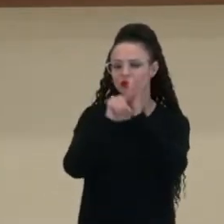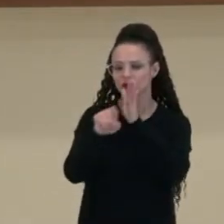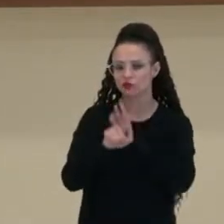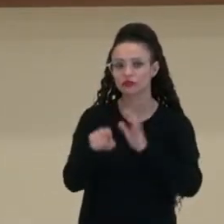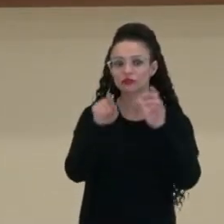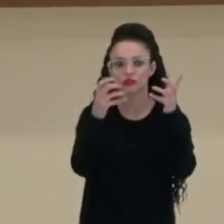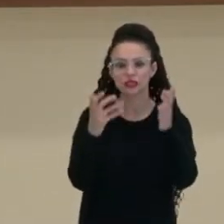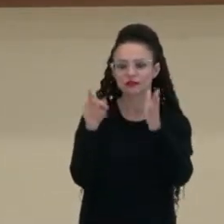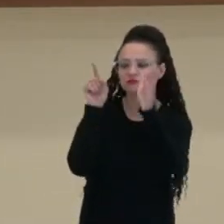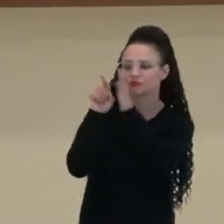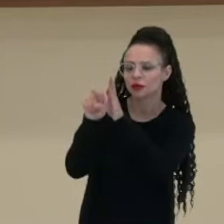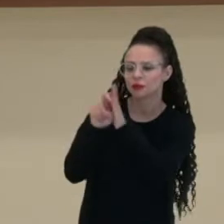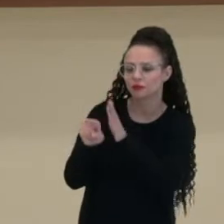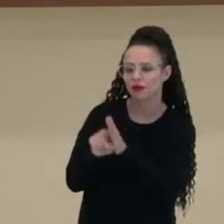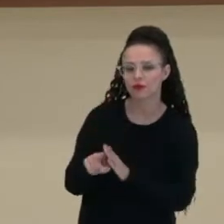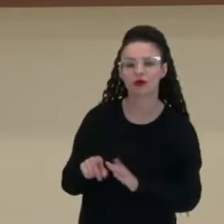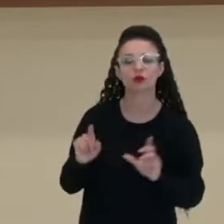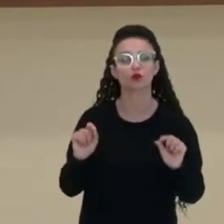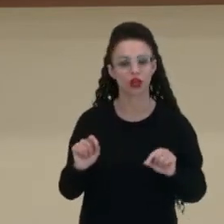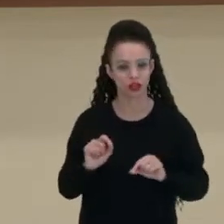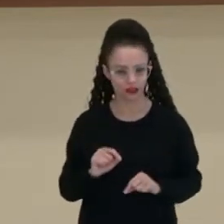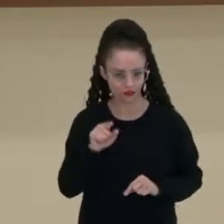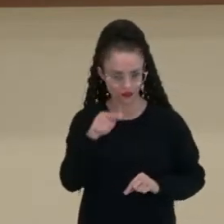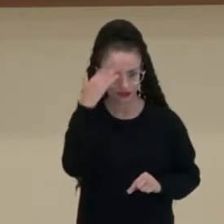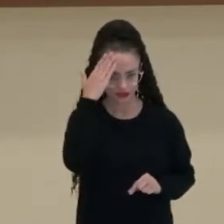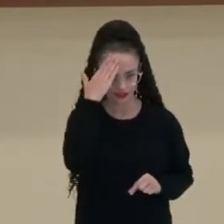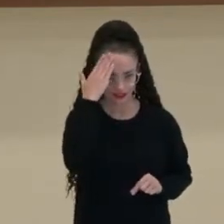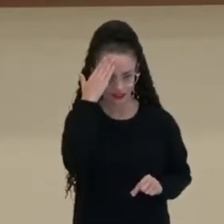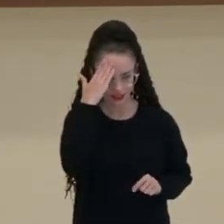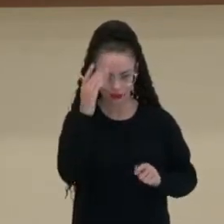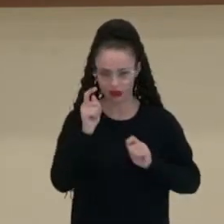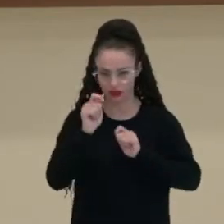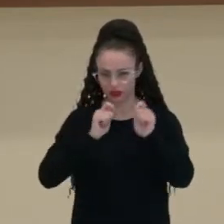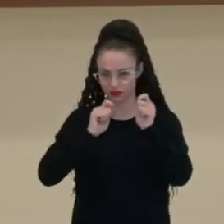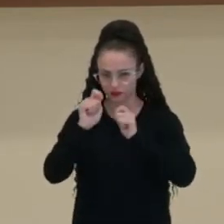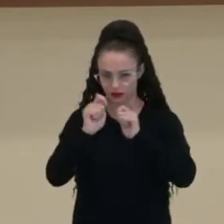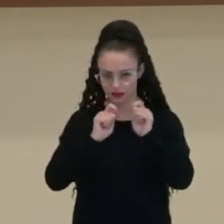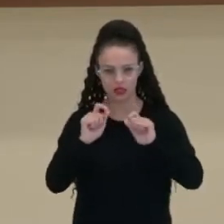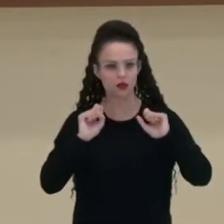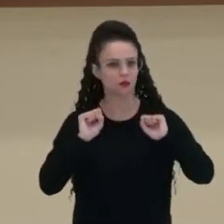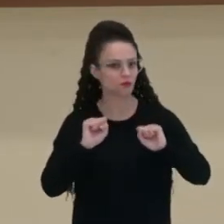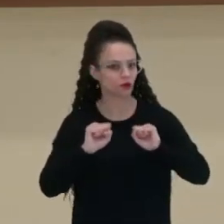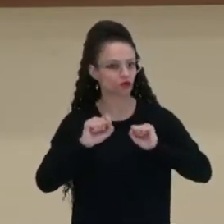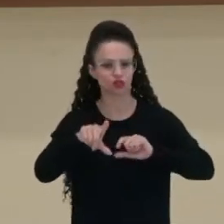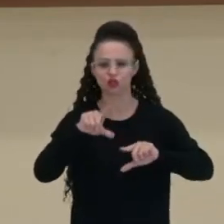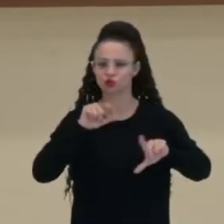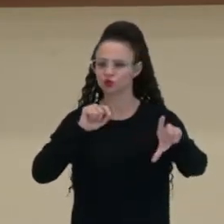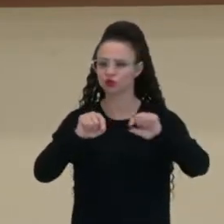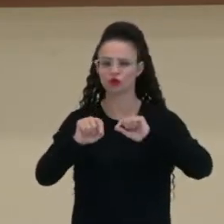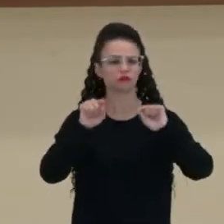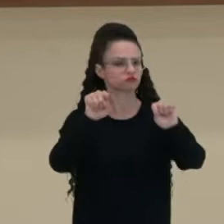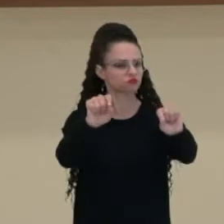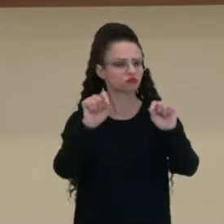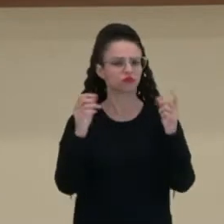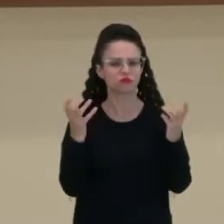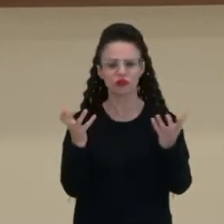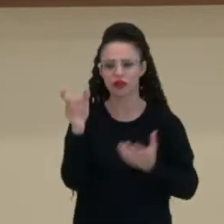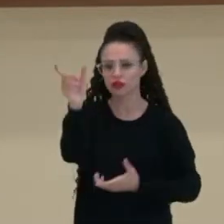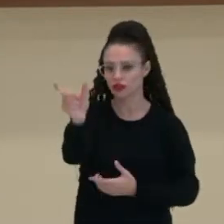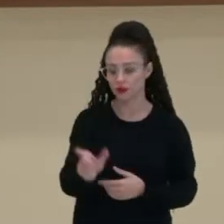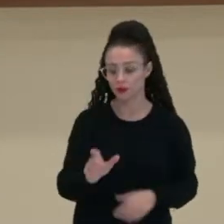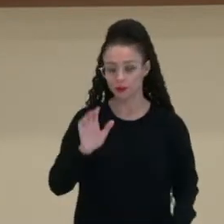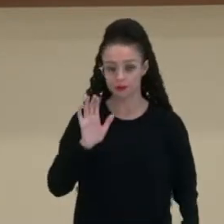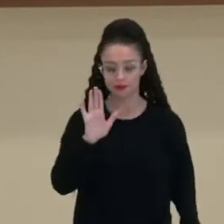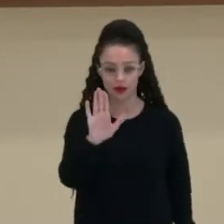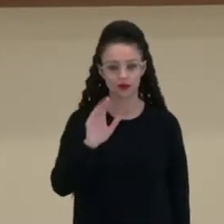fazer para essa pessoa? Você sabe que no ramo das entrevistas, você pode escolher quem você quiser, mas